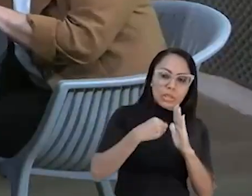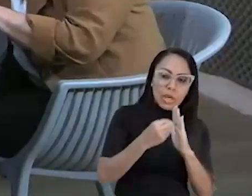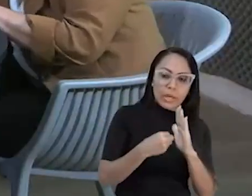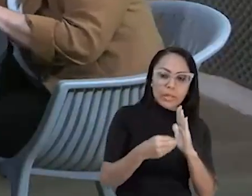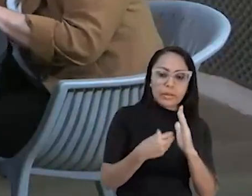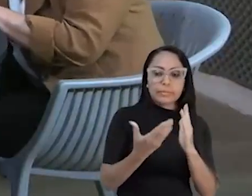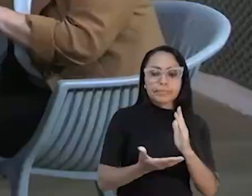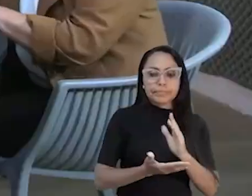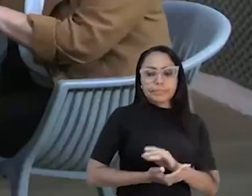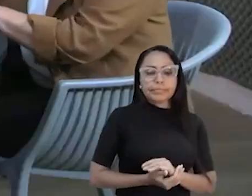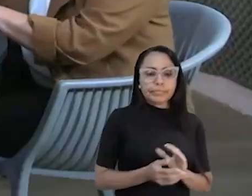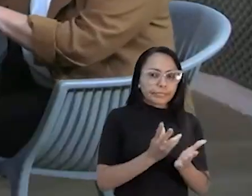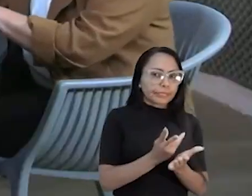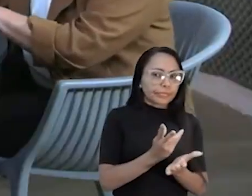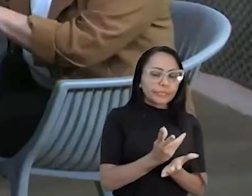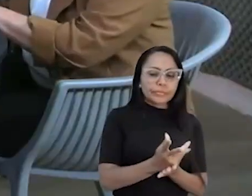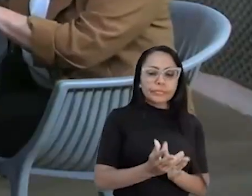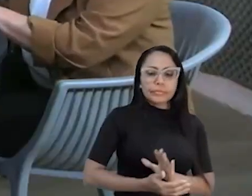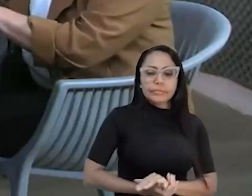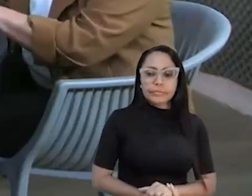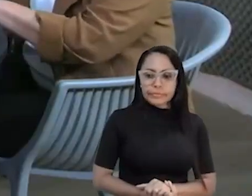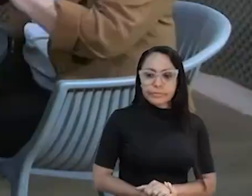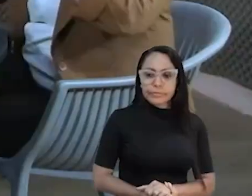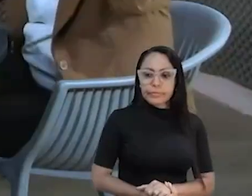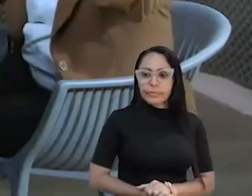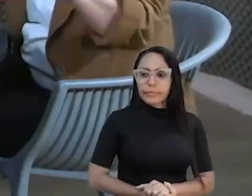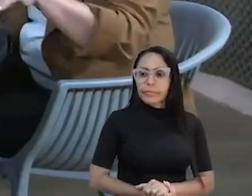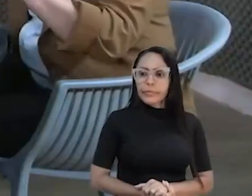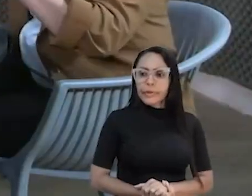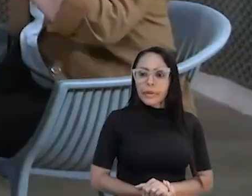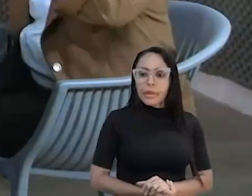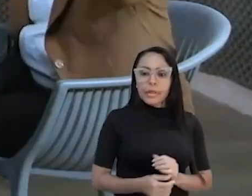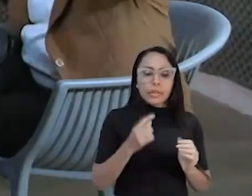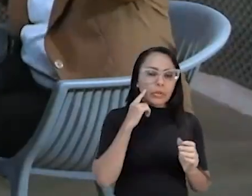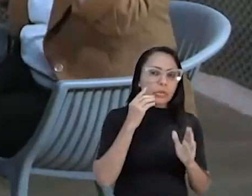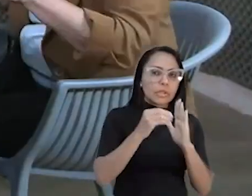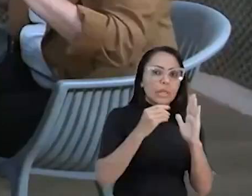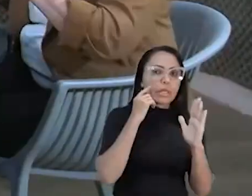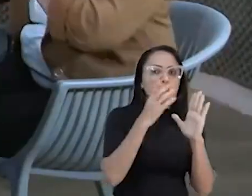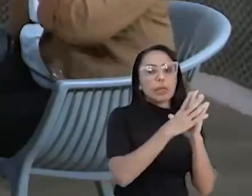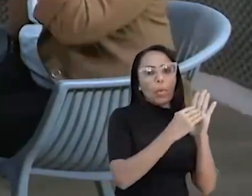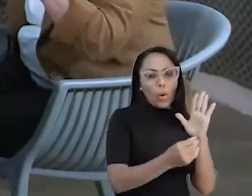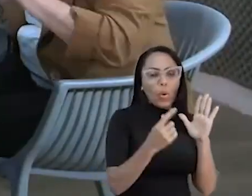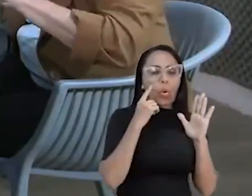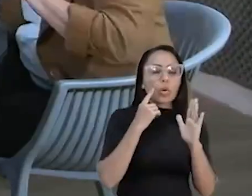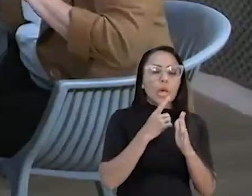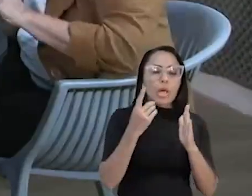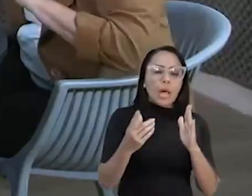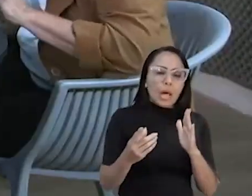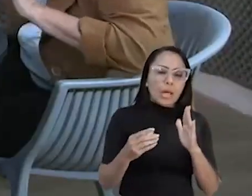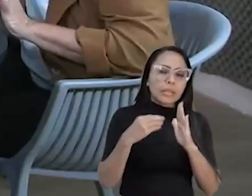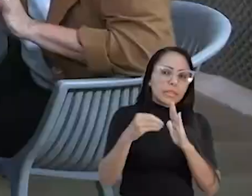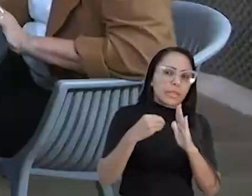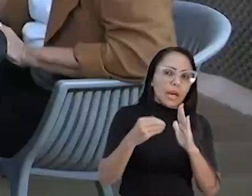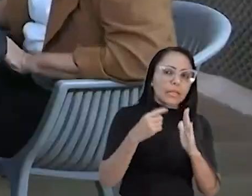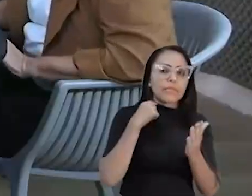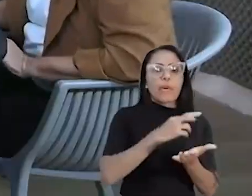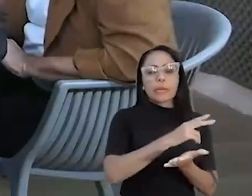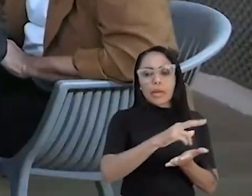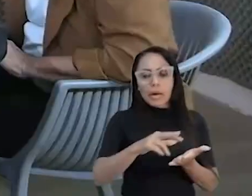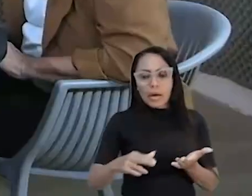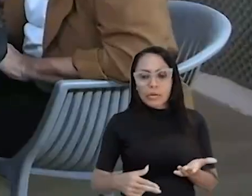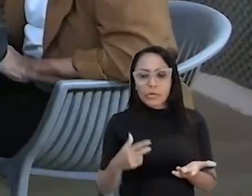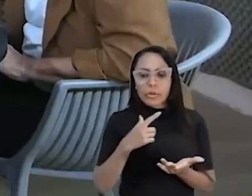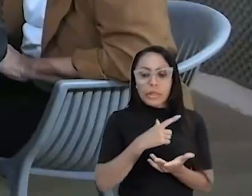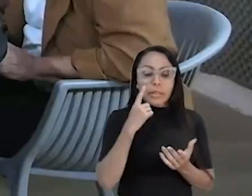Com certeza. Processo, total. né? E todo design gráfico, design de moda, design de produto. 3 pontinhos processo. é processo. É processo.